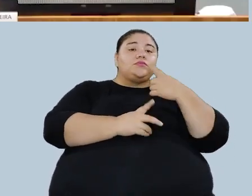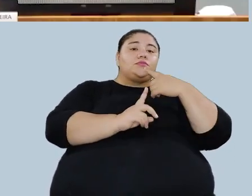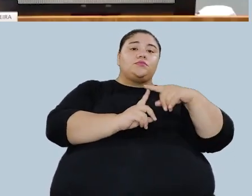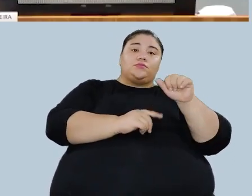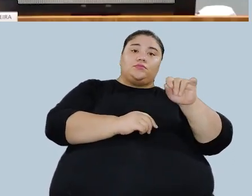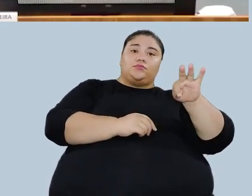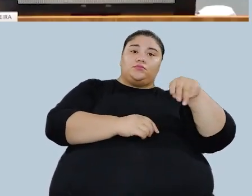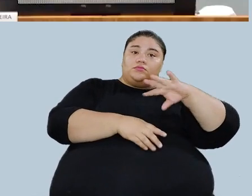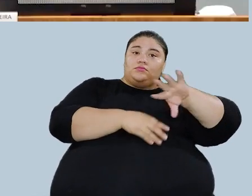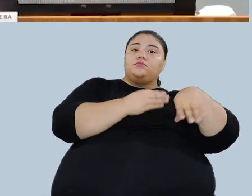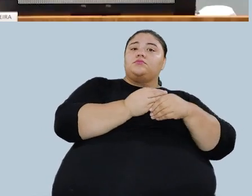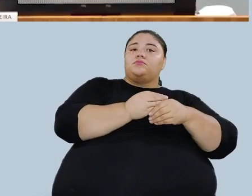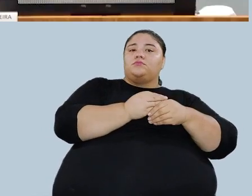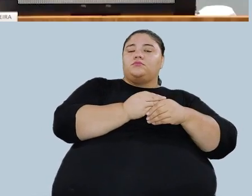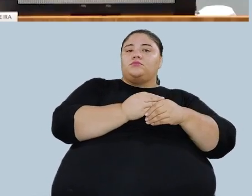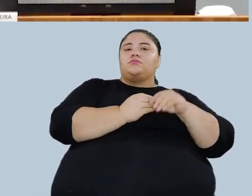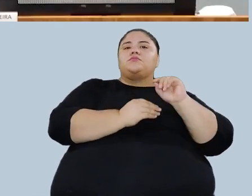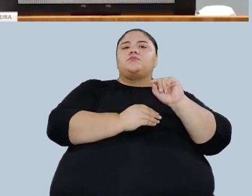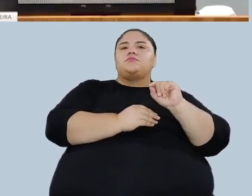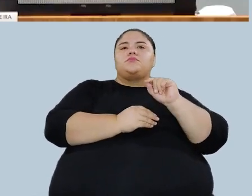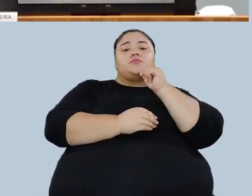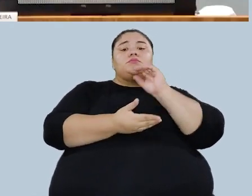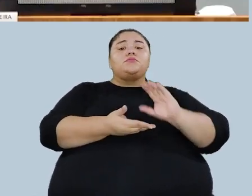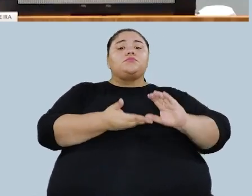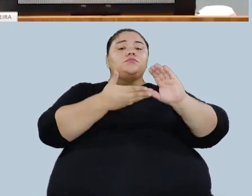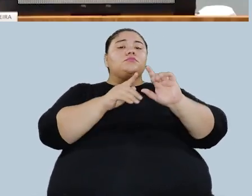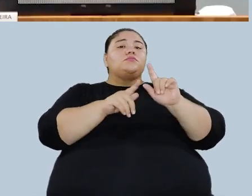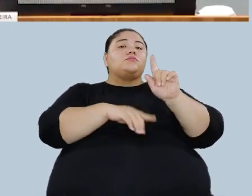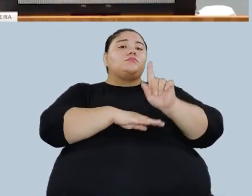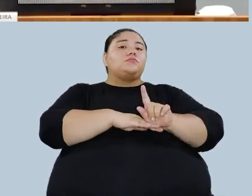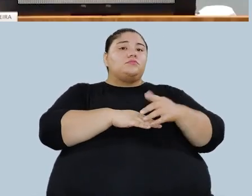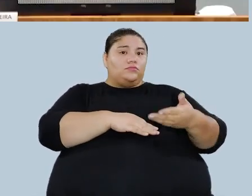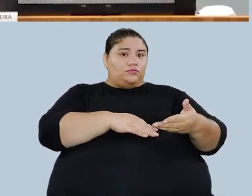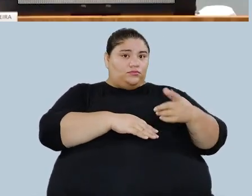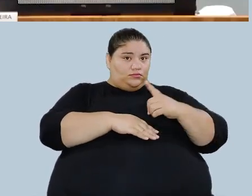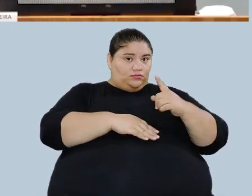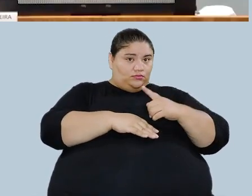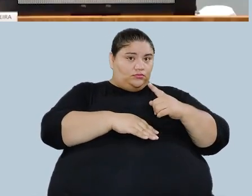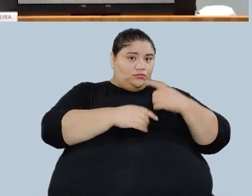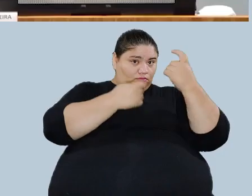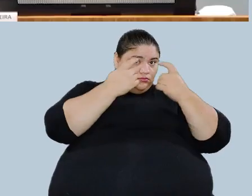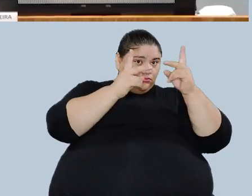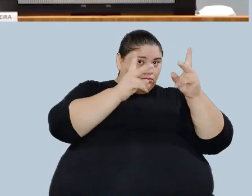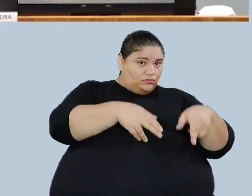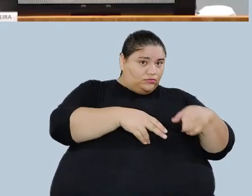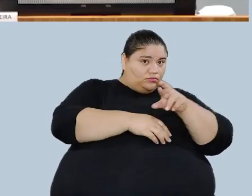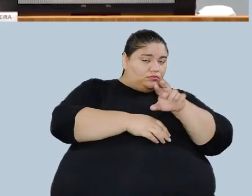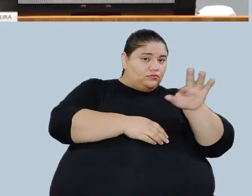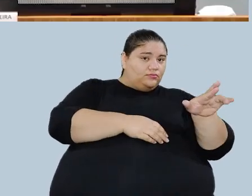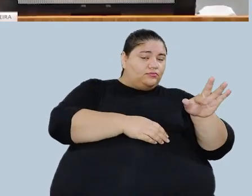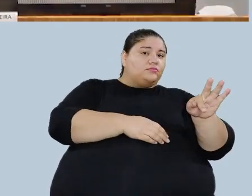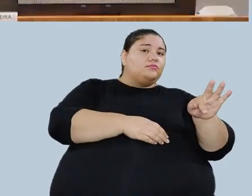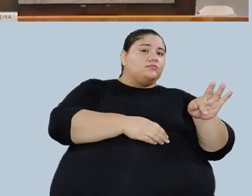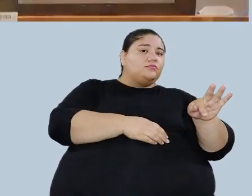elemento adicional, que é o seguinte: e o comitê gestor? Terá as mesmas preocupações da Receita Federal? Não.